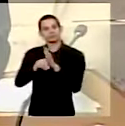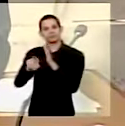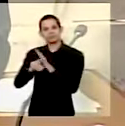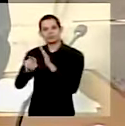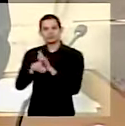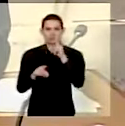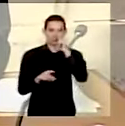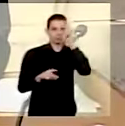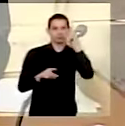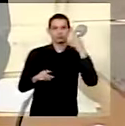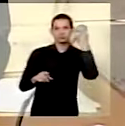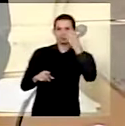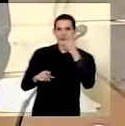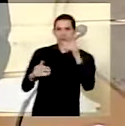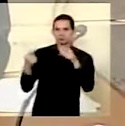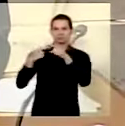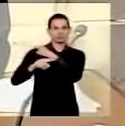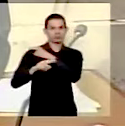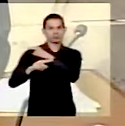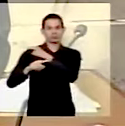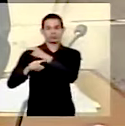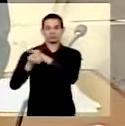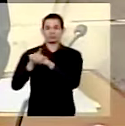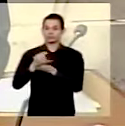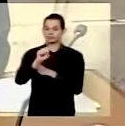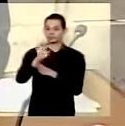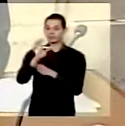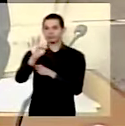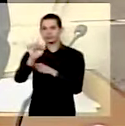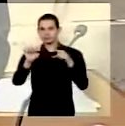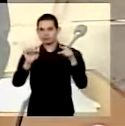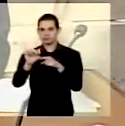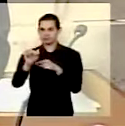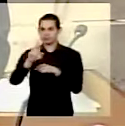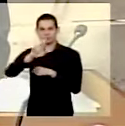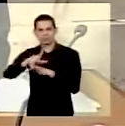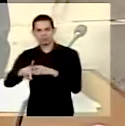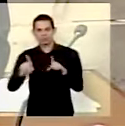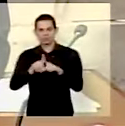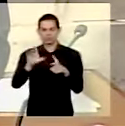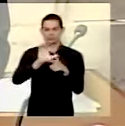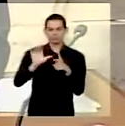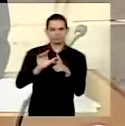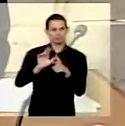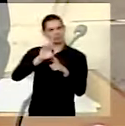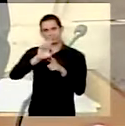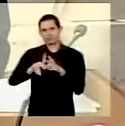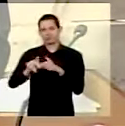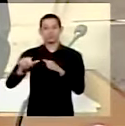forças políticas antagônicas. Mas ele não é, nem pode ser, a crise. Ao